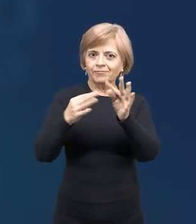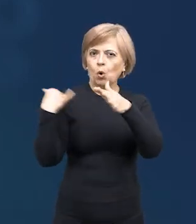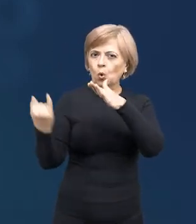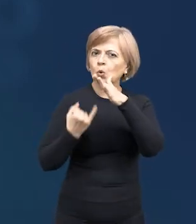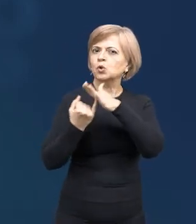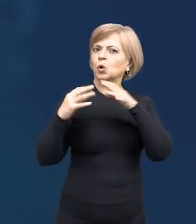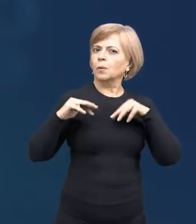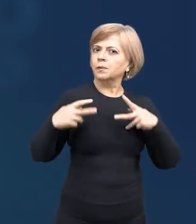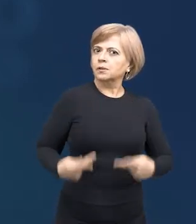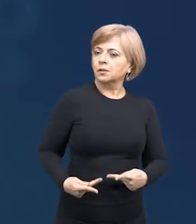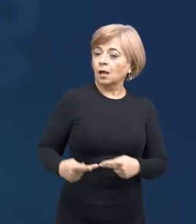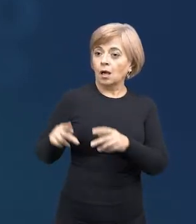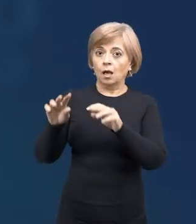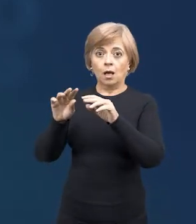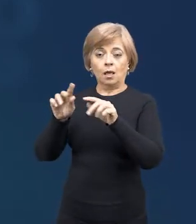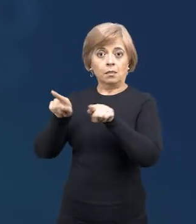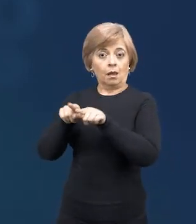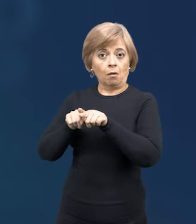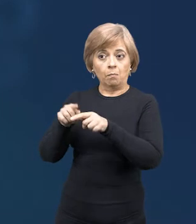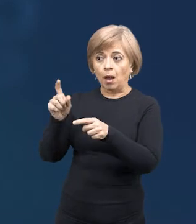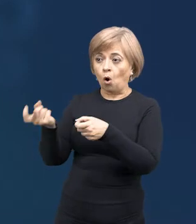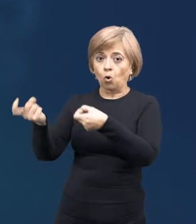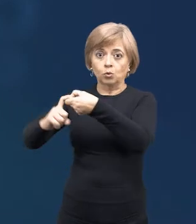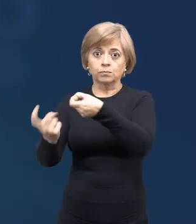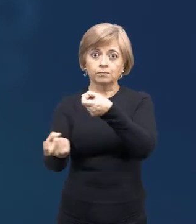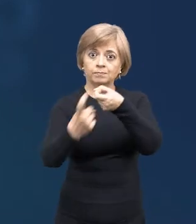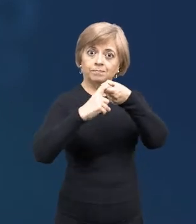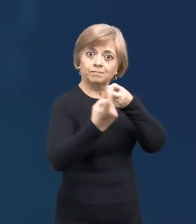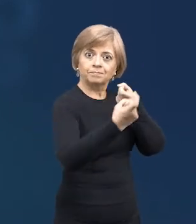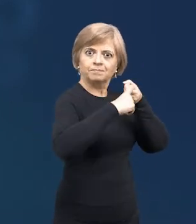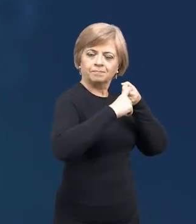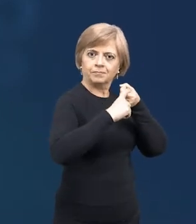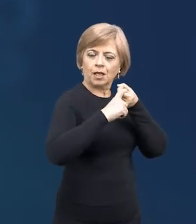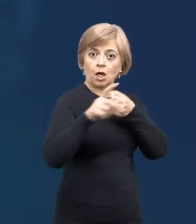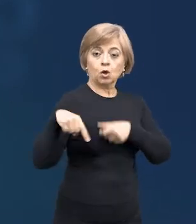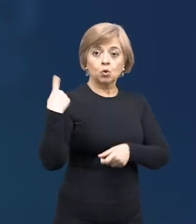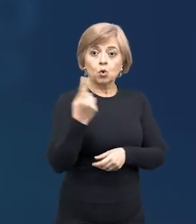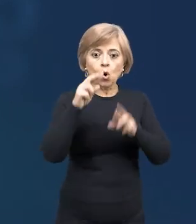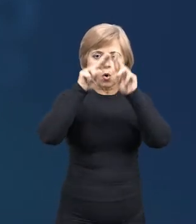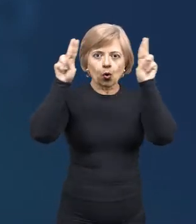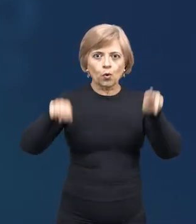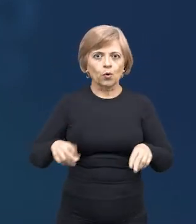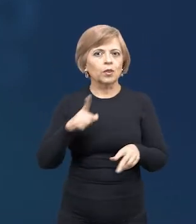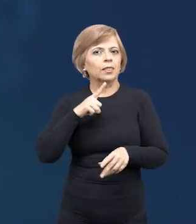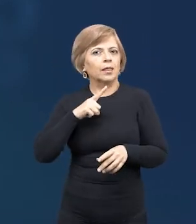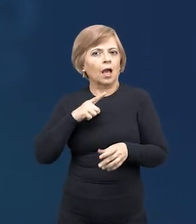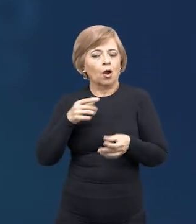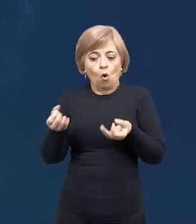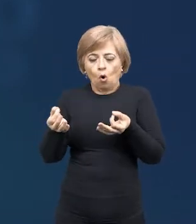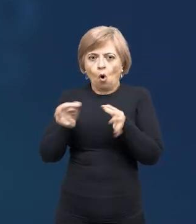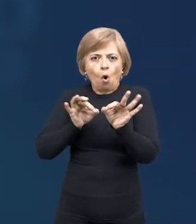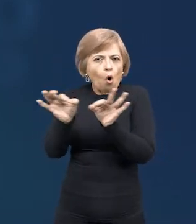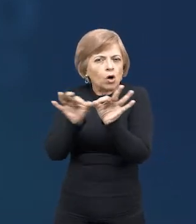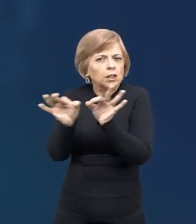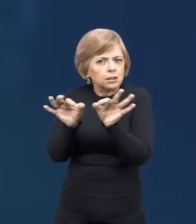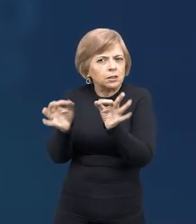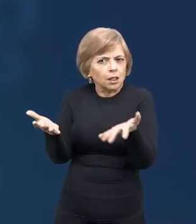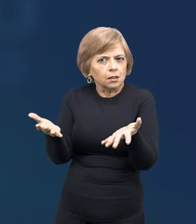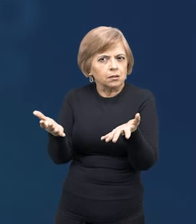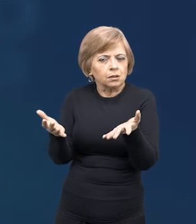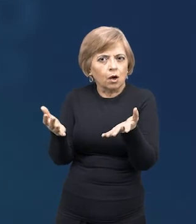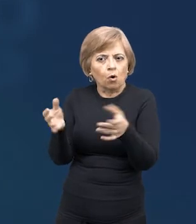institucionais, que resultaram, por exemplo, num grande boom de capacitação de membros e servidores no período, né, com a organização de